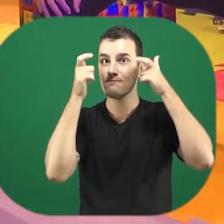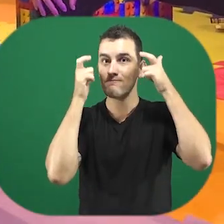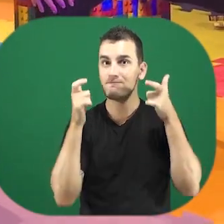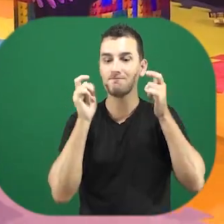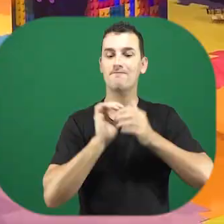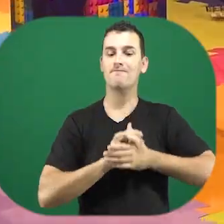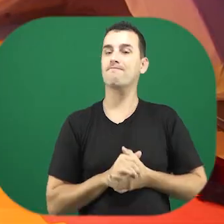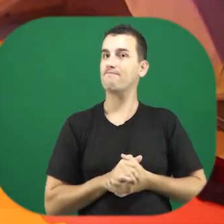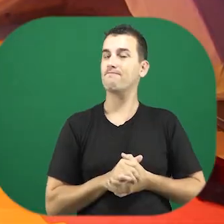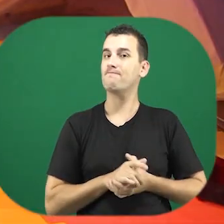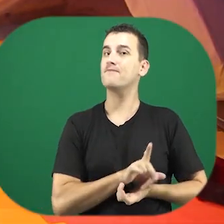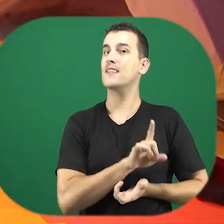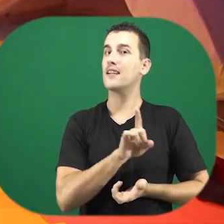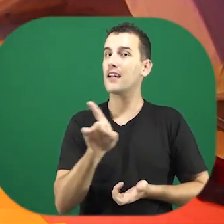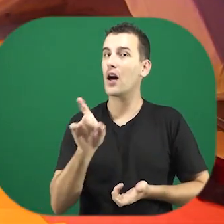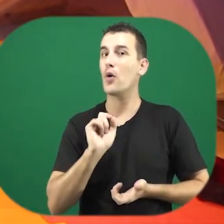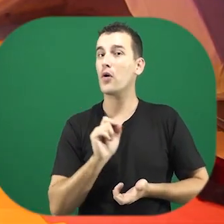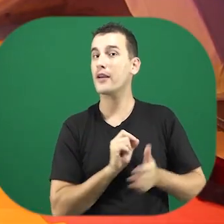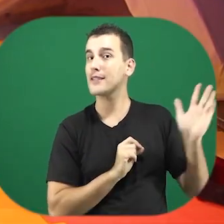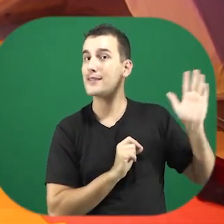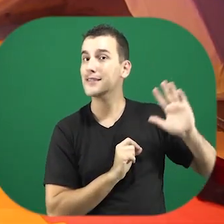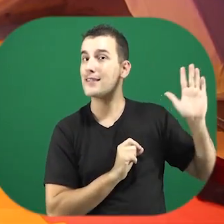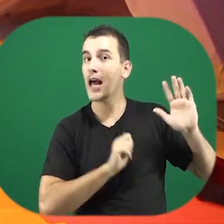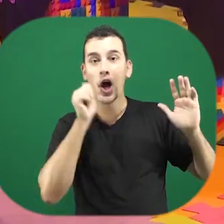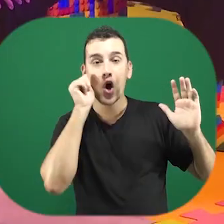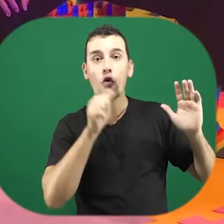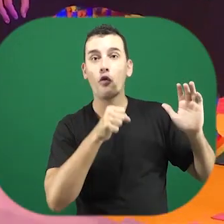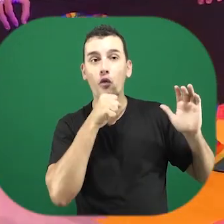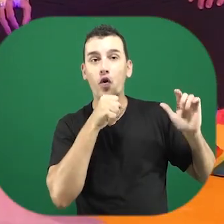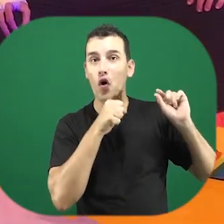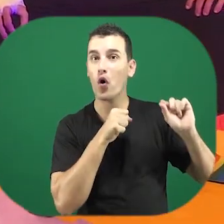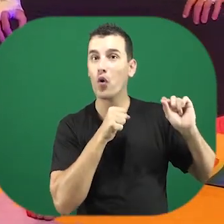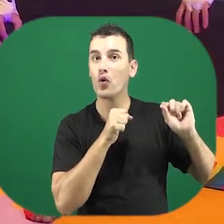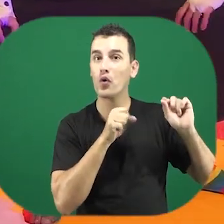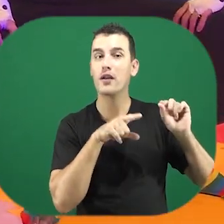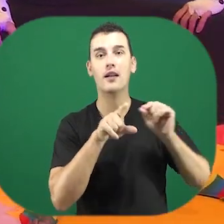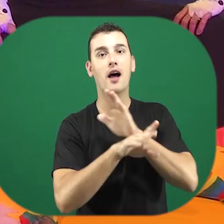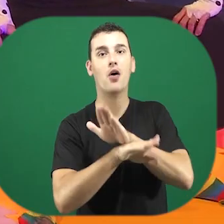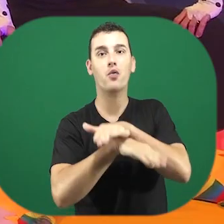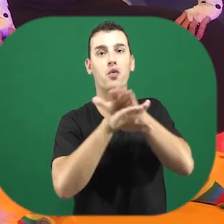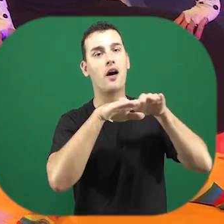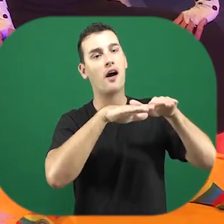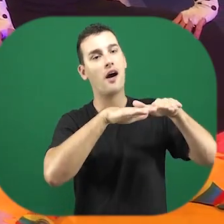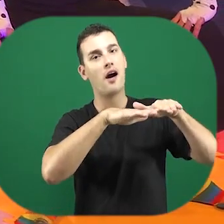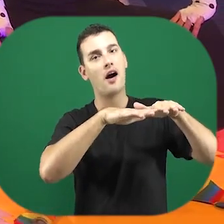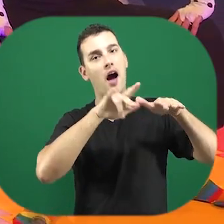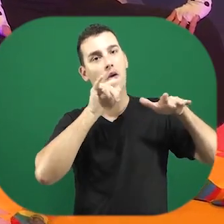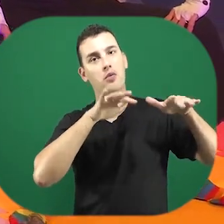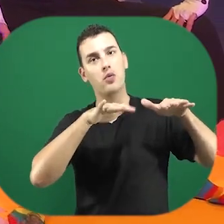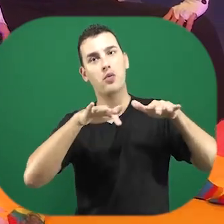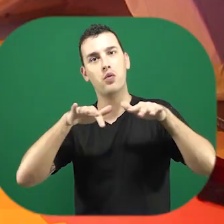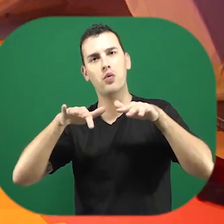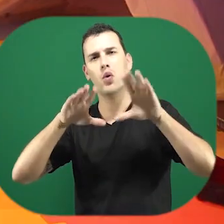E de lá, ela acenou para a avó, subindo-a na superfície. Já era